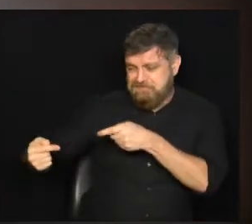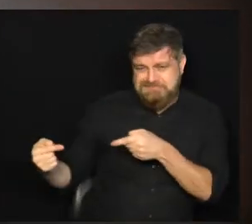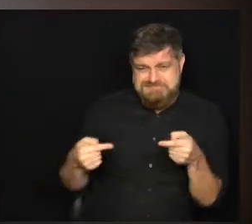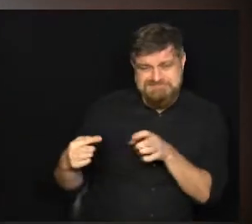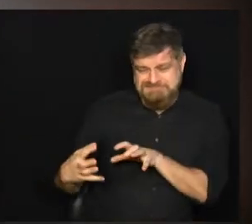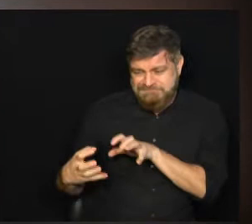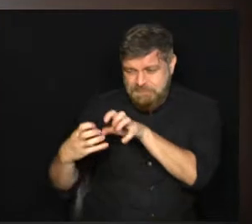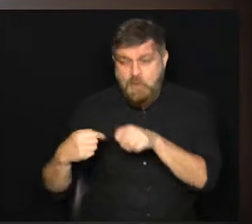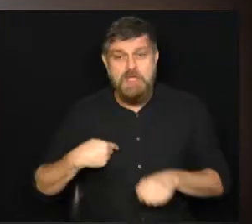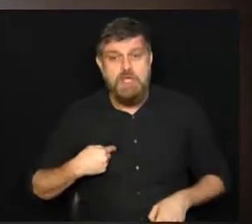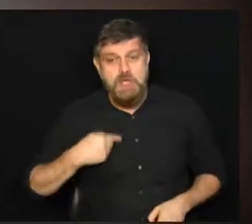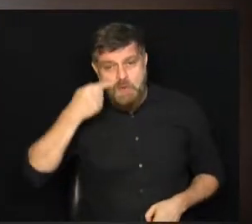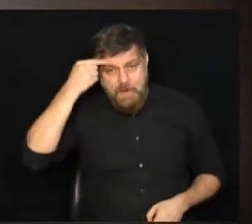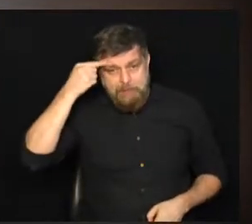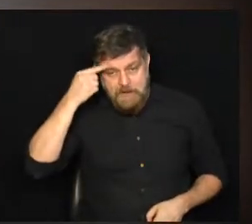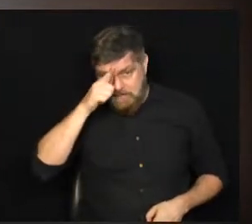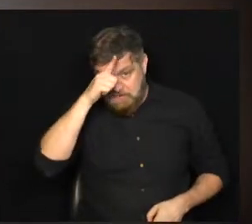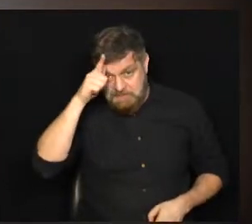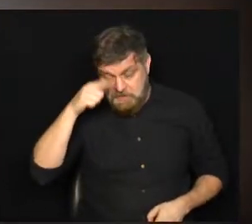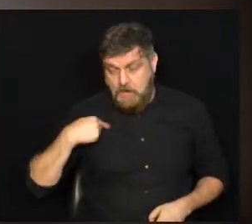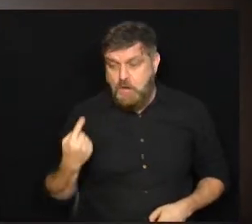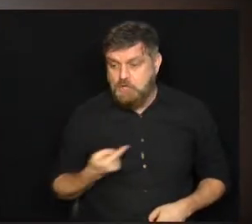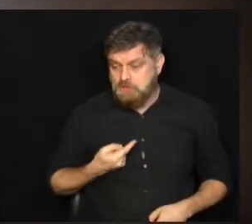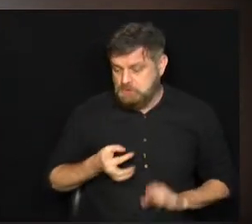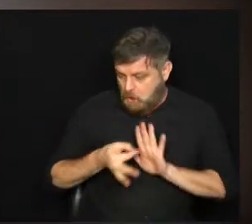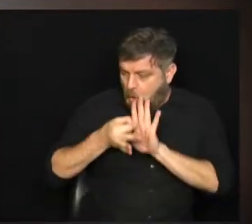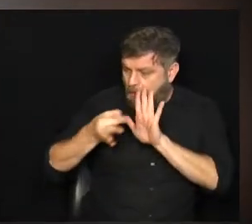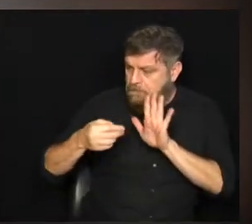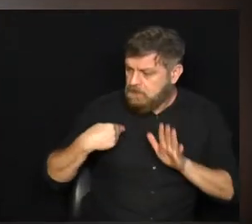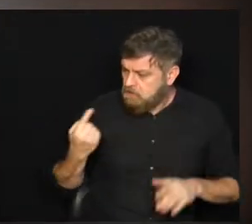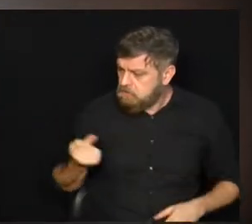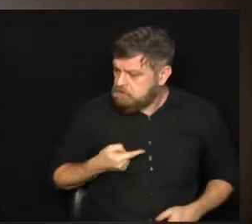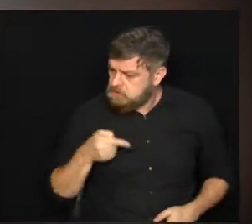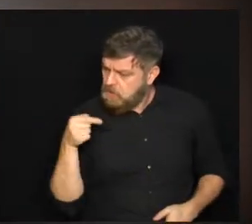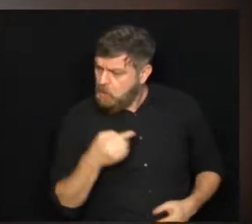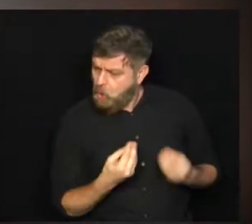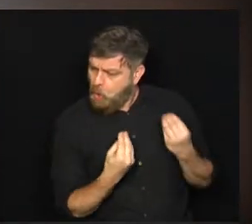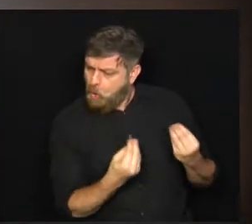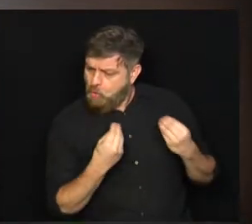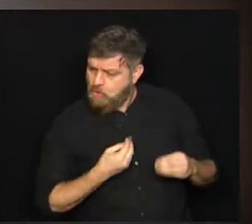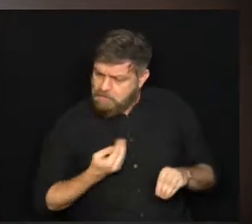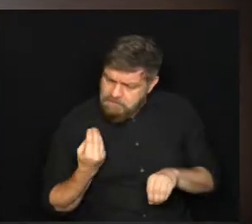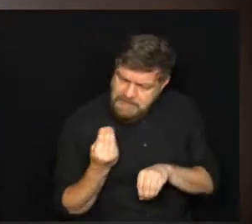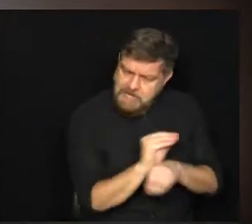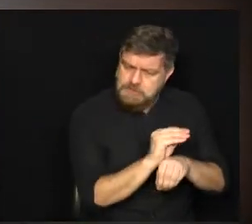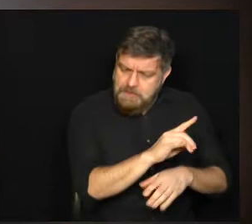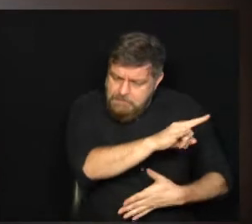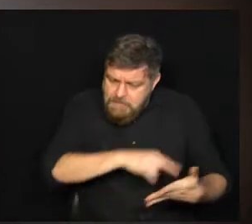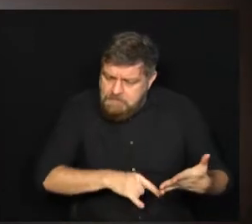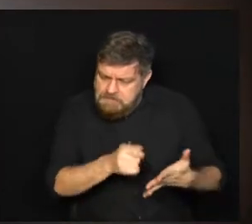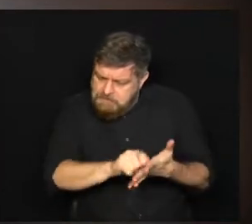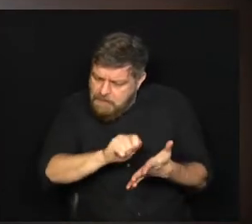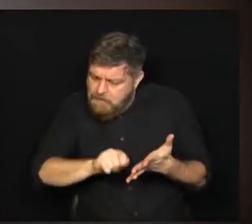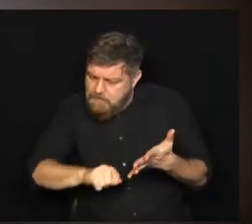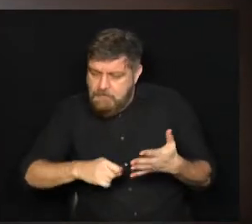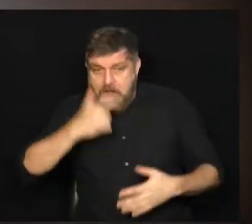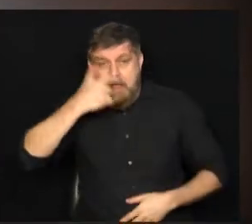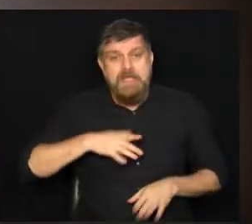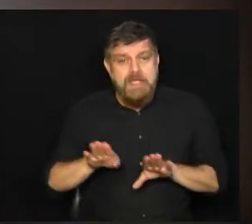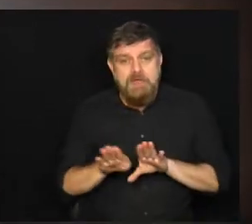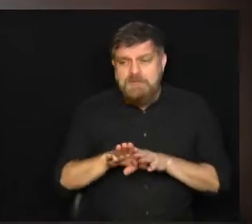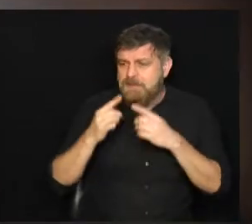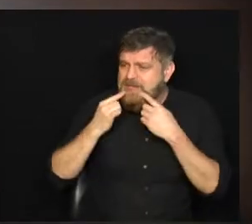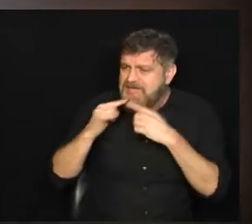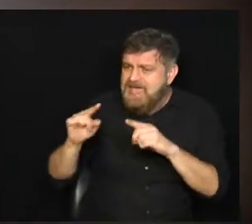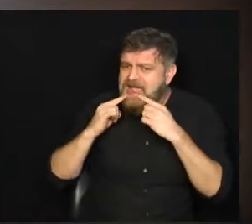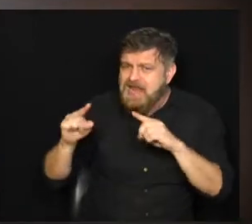vereadora Paula Miguel, o vereador Gustavo Peta, nos posicionamos no sentido de defender a moção. Eu também apresentei uma moção de